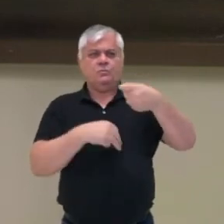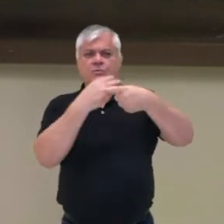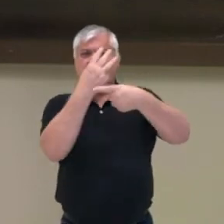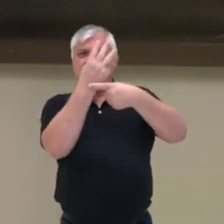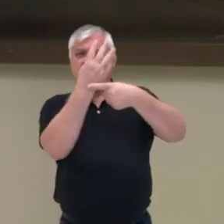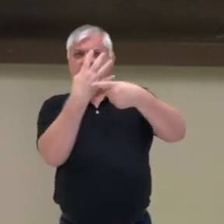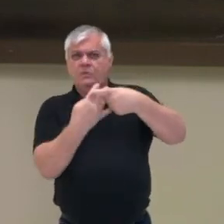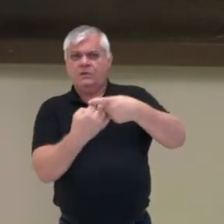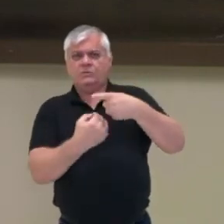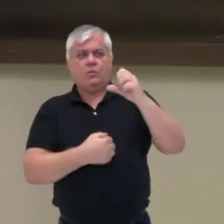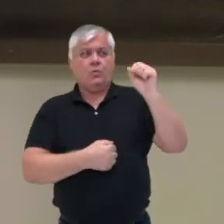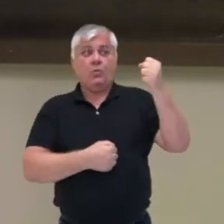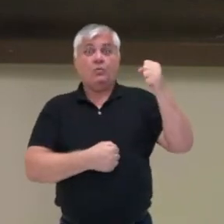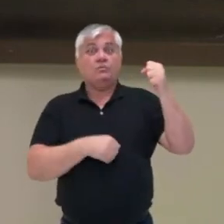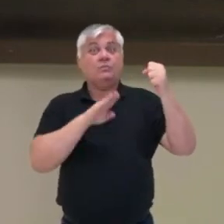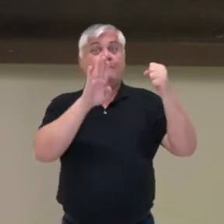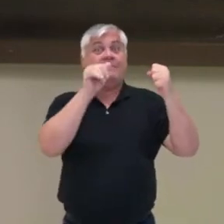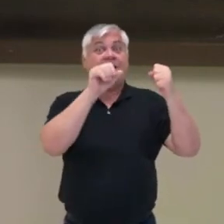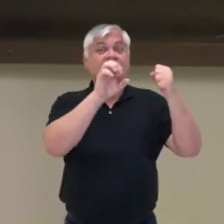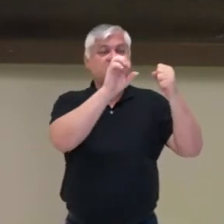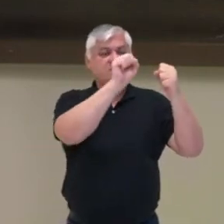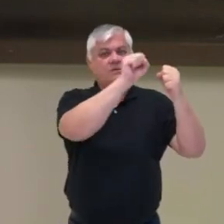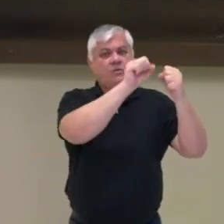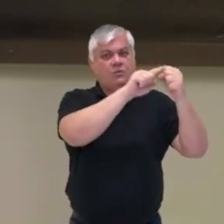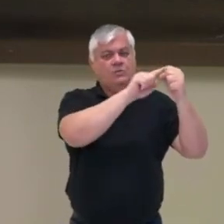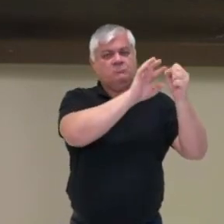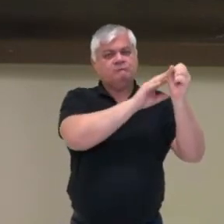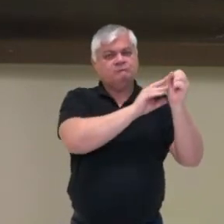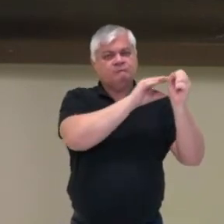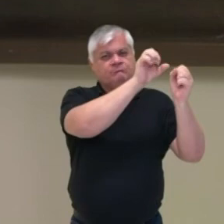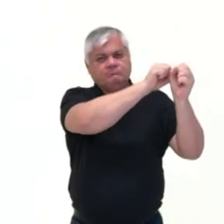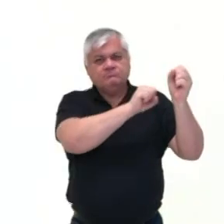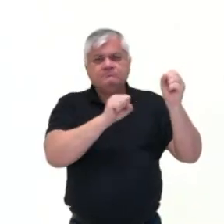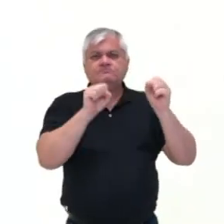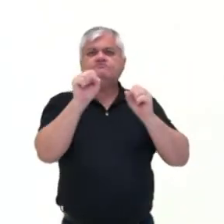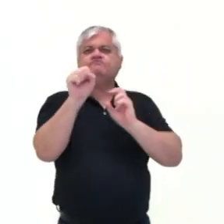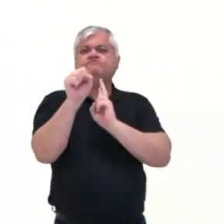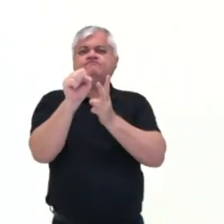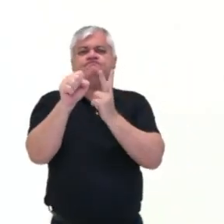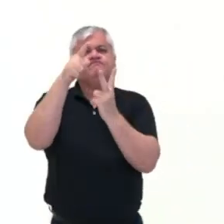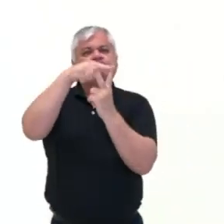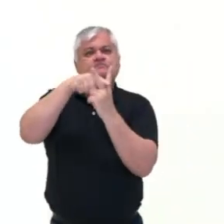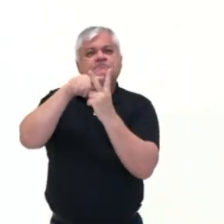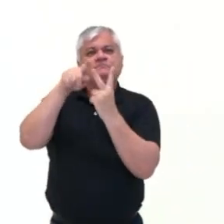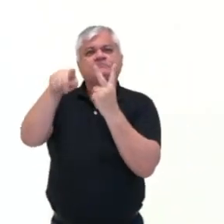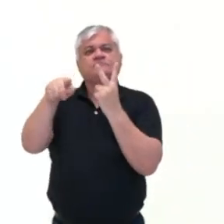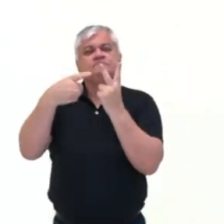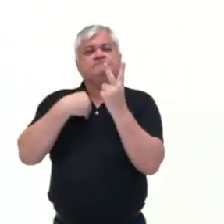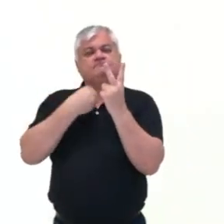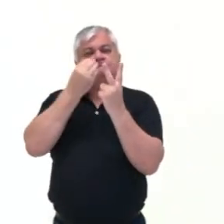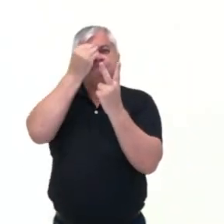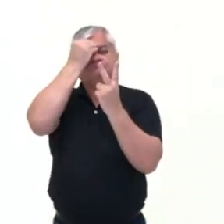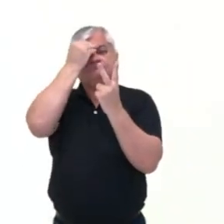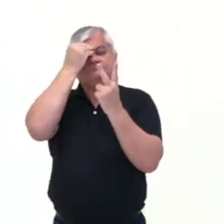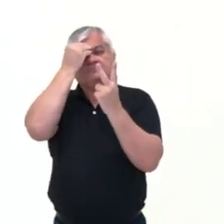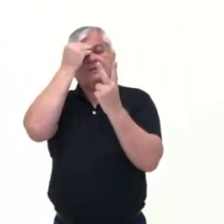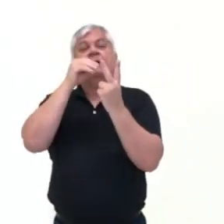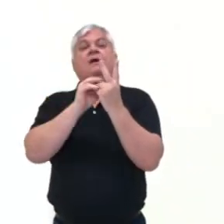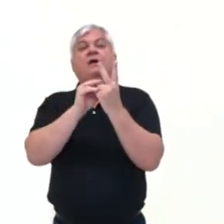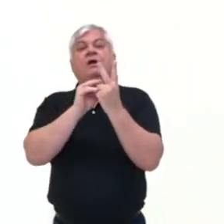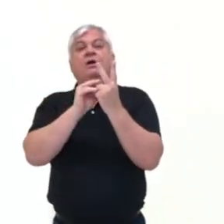base, temos um expoente fracionário, vai passar raiz do outro lado. Não posso esquecer.